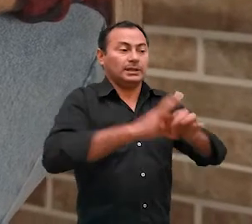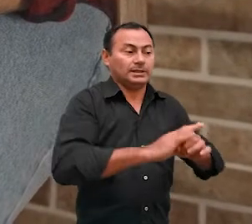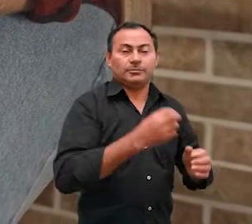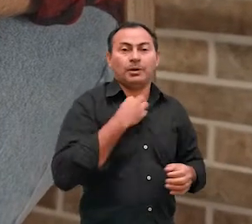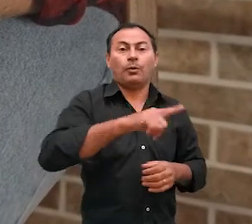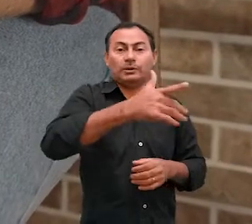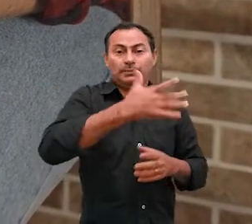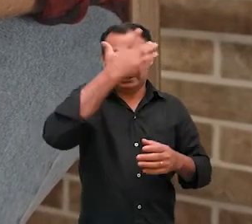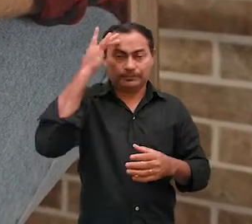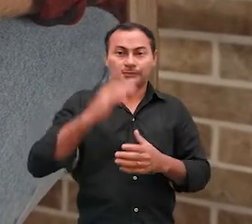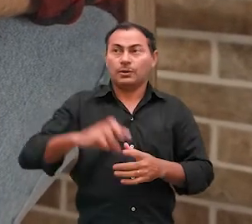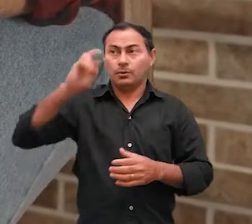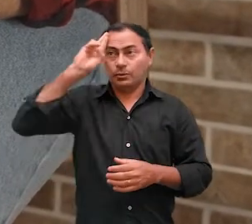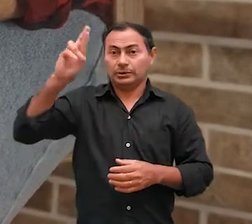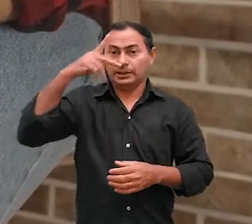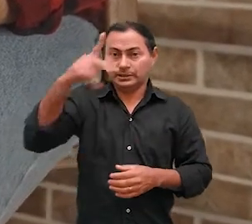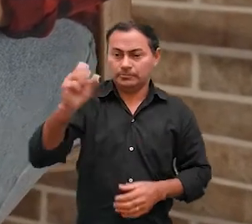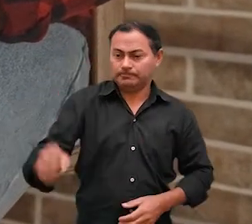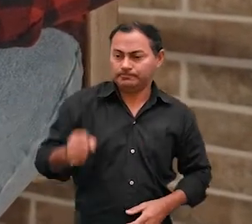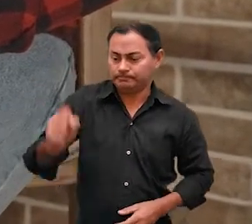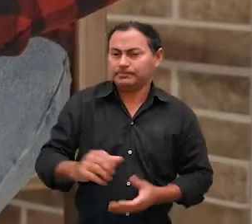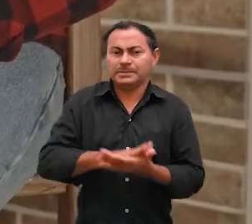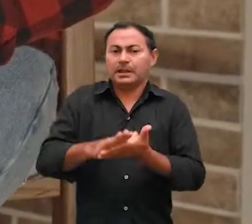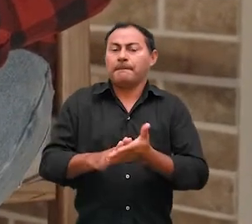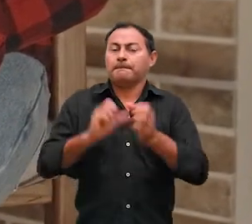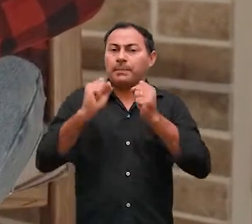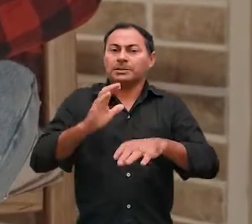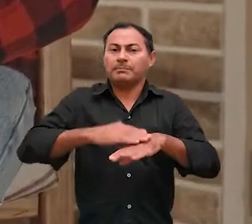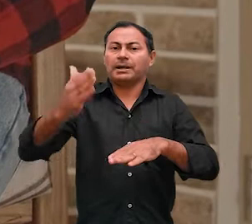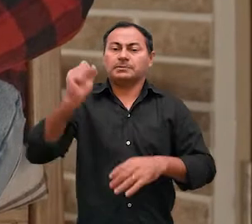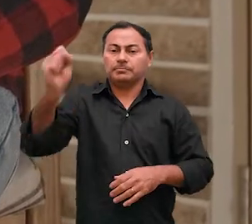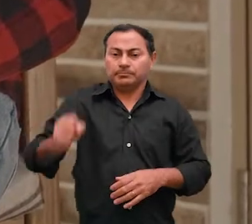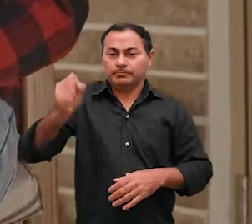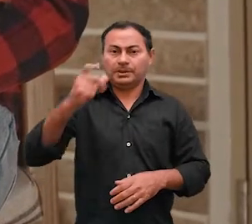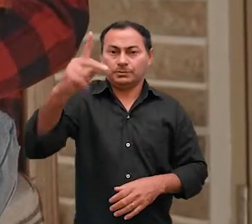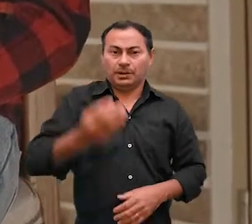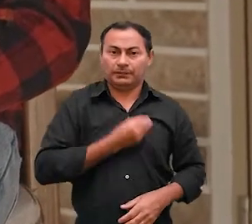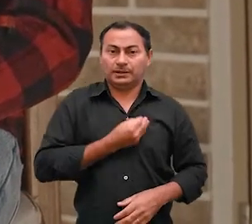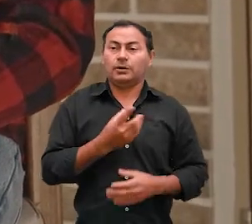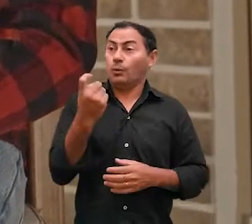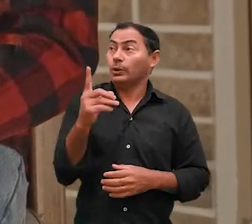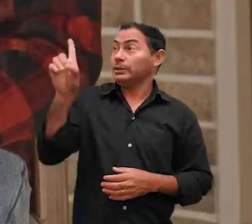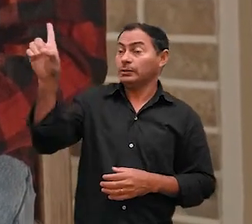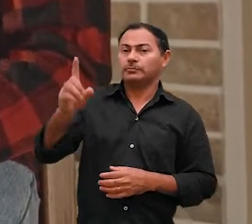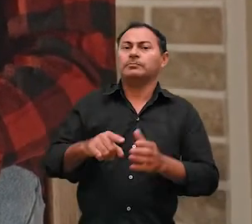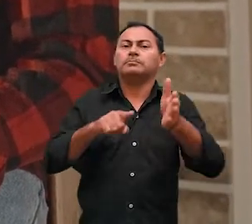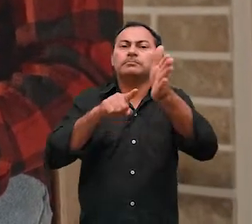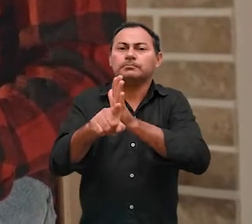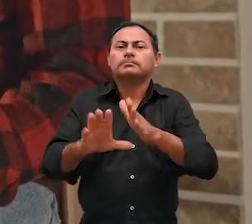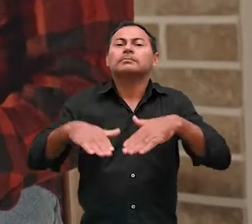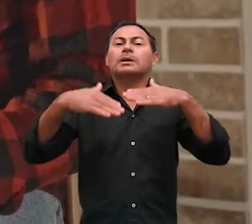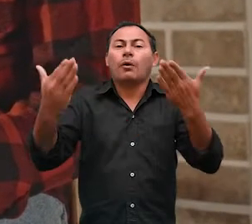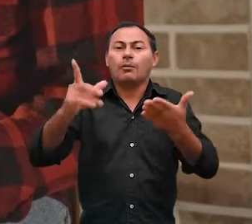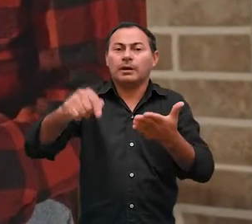aliança e o senhor é o seu pastor ninguém mais pode ser pastor dá sua vida portanto a pergunta